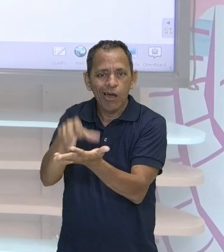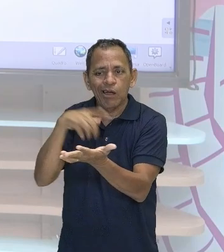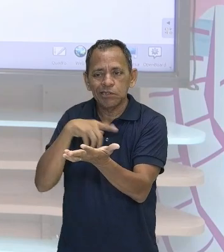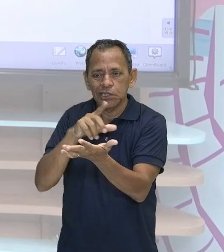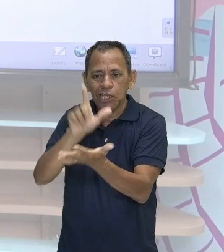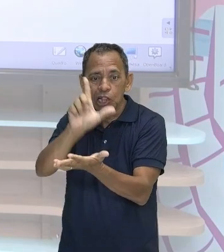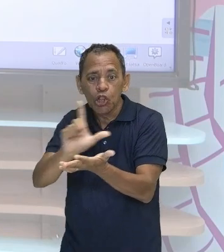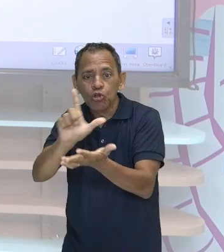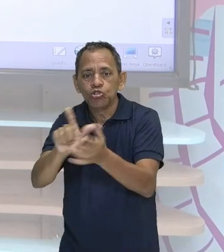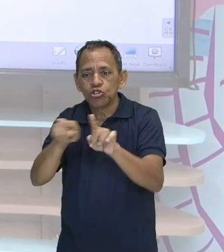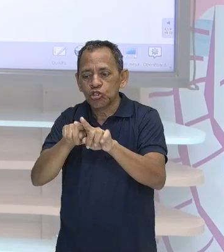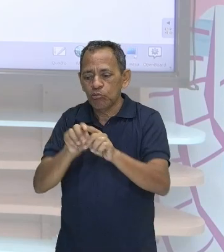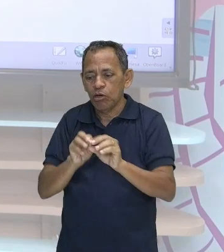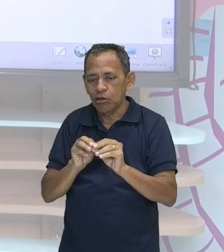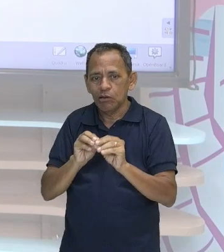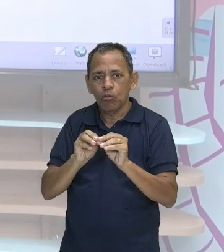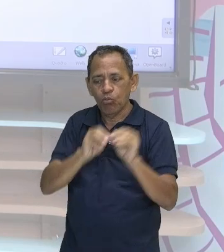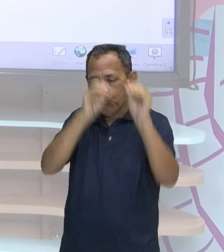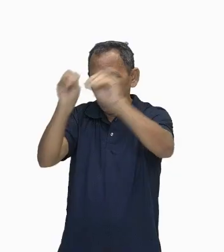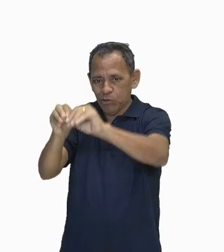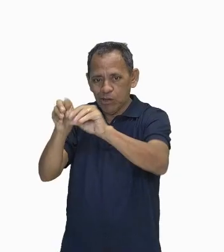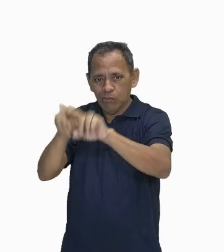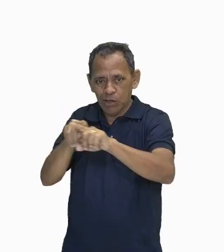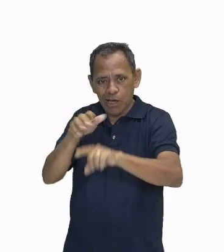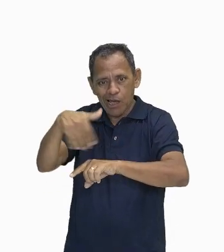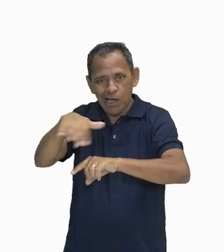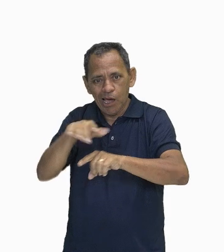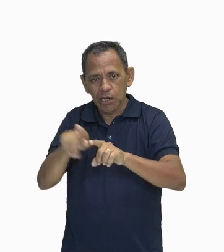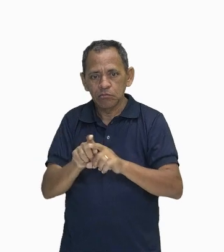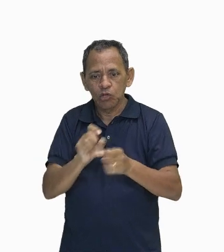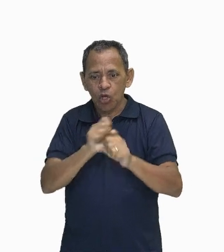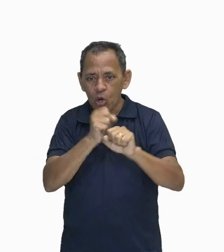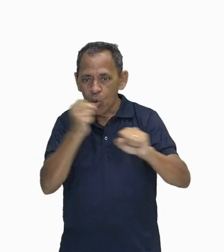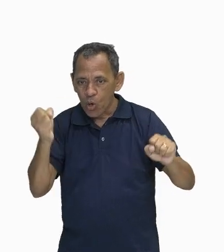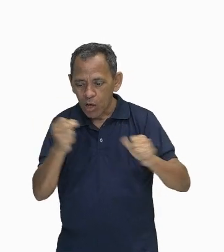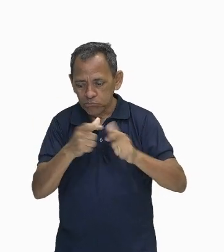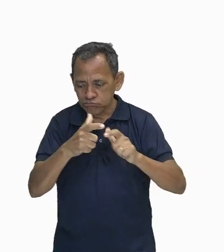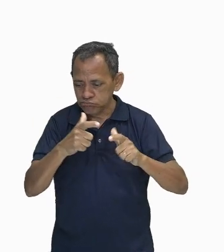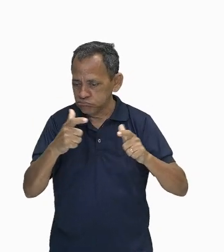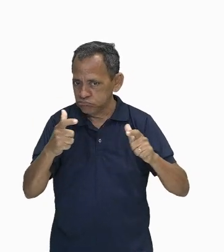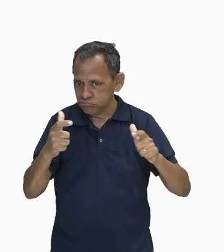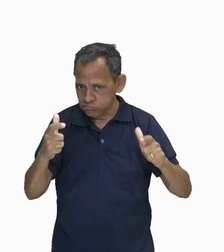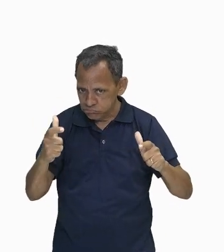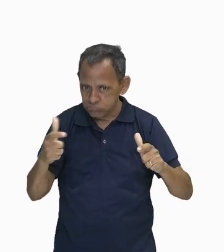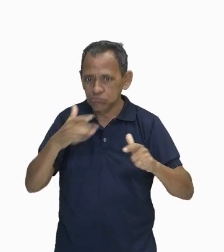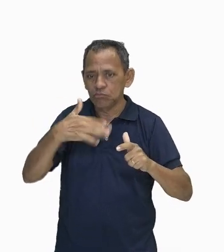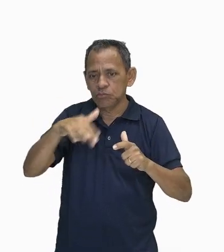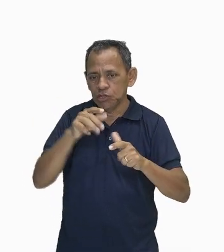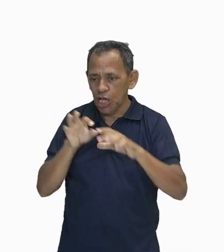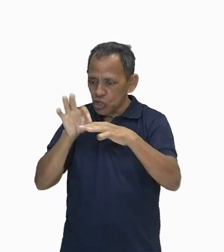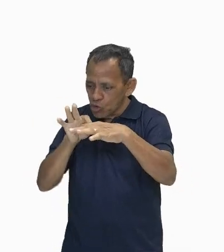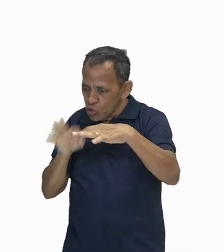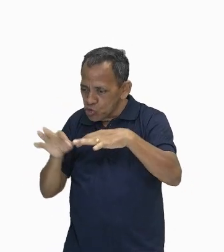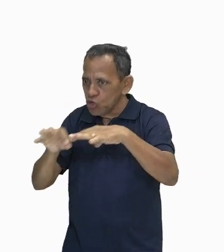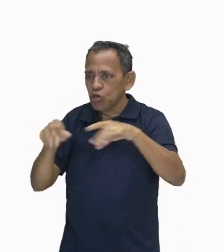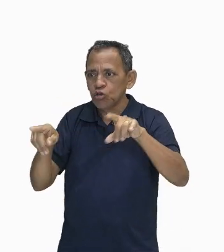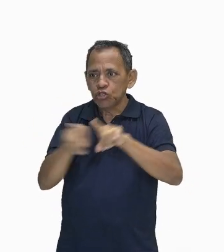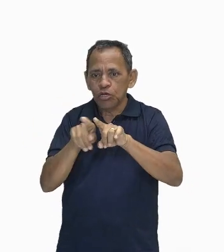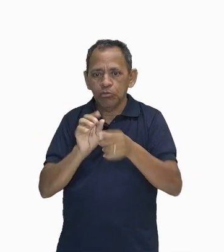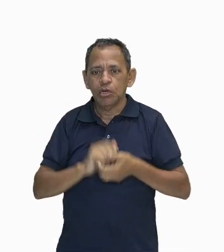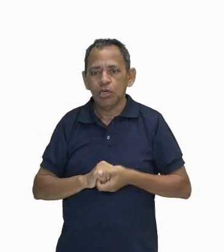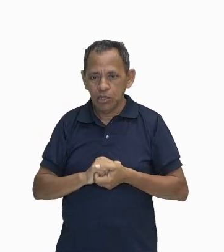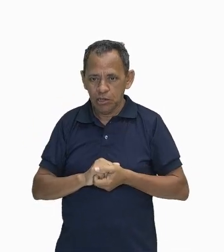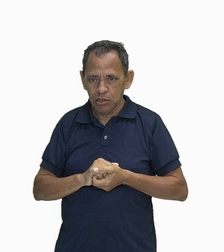aí nós temos também, nós vamos observar a expansão de áreas de cultivo também para a demanda agroindustrial, né? Eu